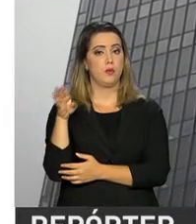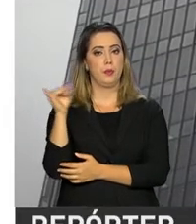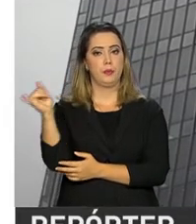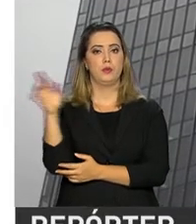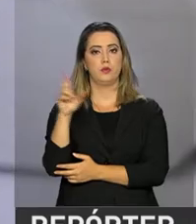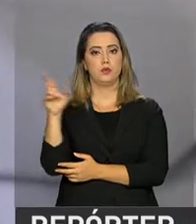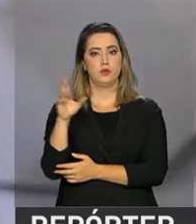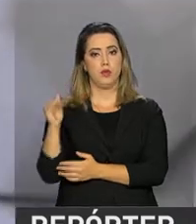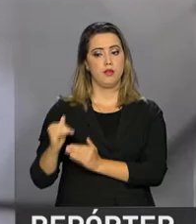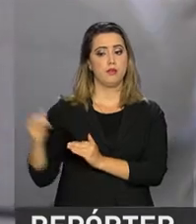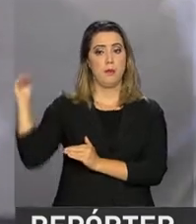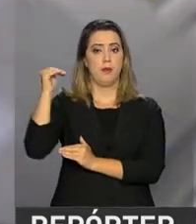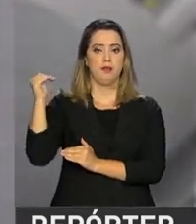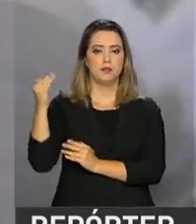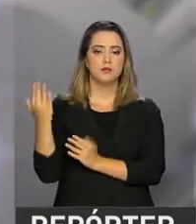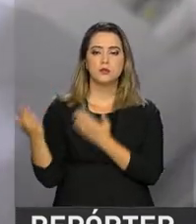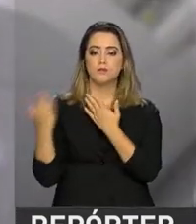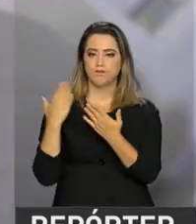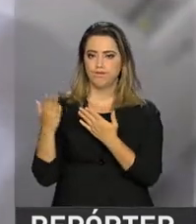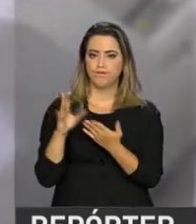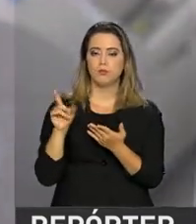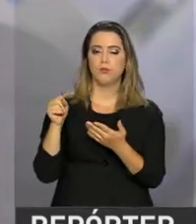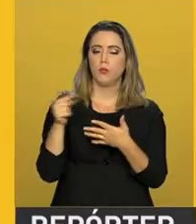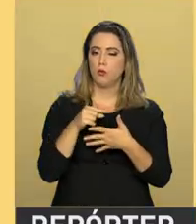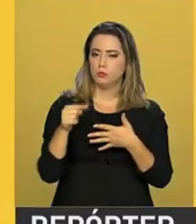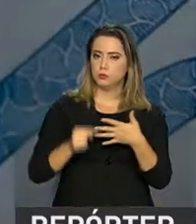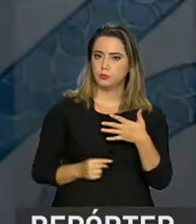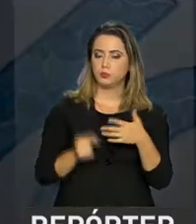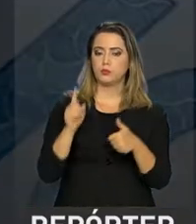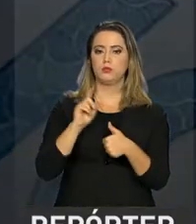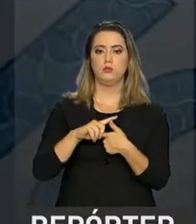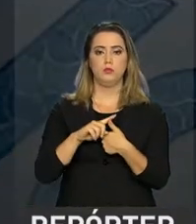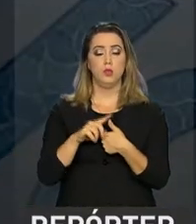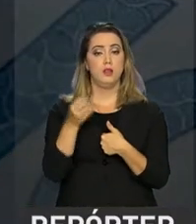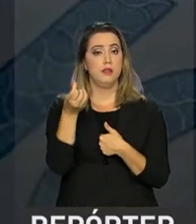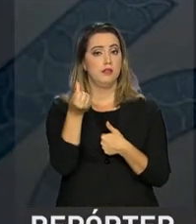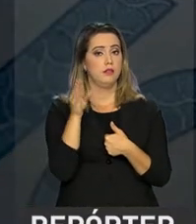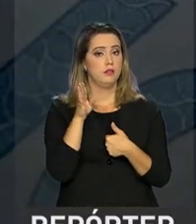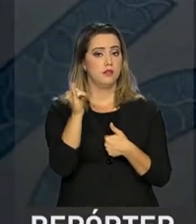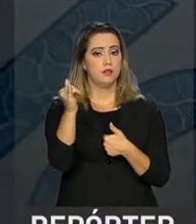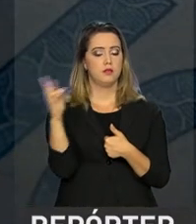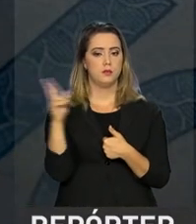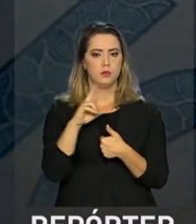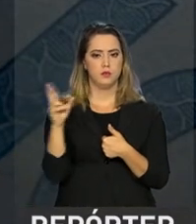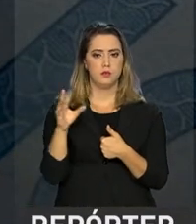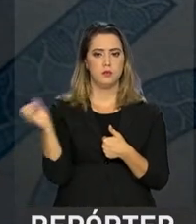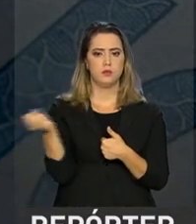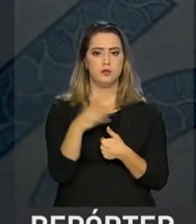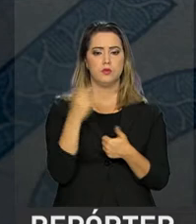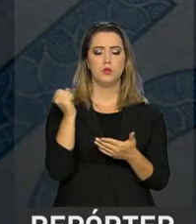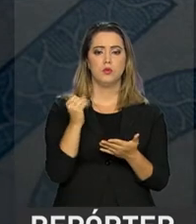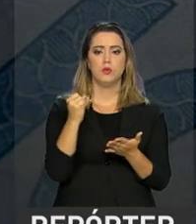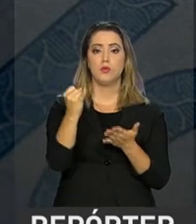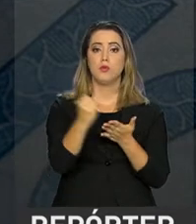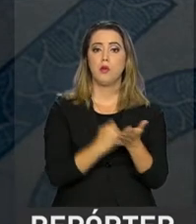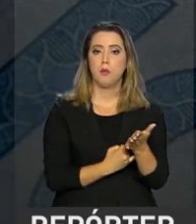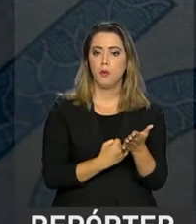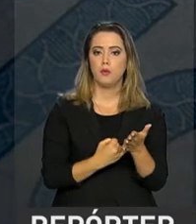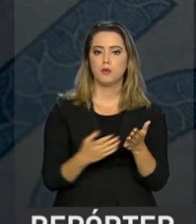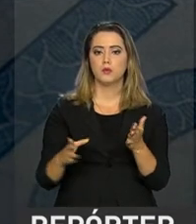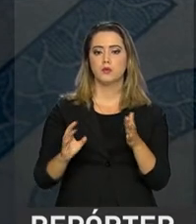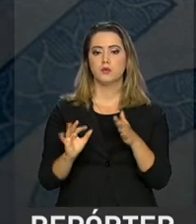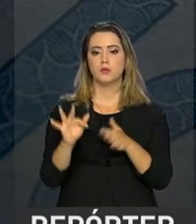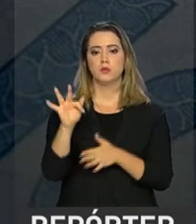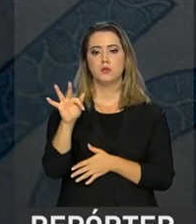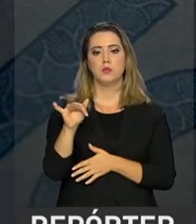públicos entre esses ganhos estão os seguintes são 6 bilhões de reais com o novo modelo de tributação para fundos de